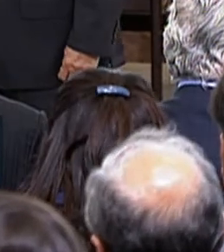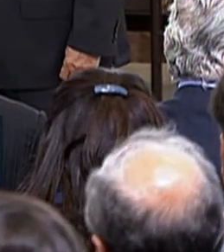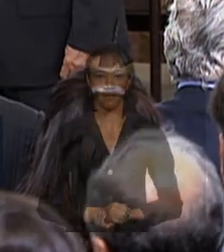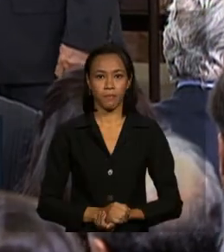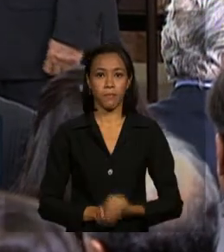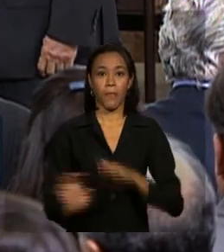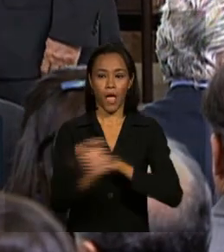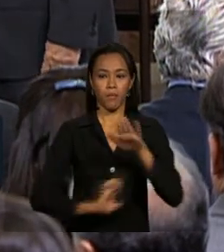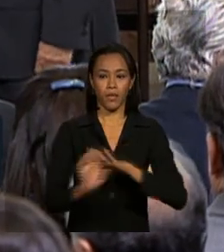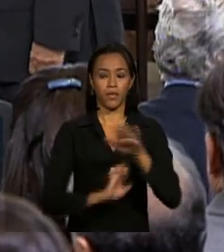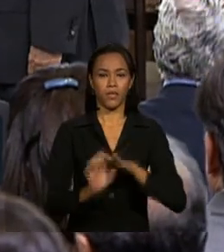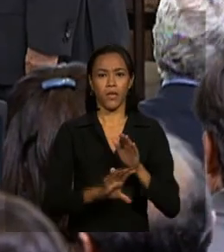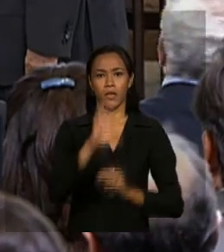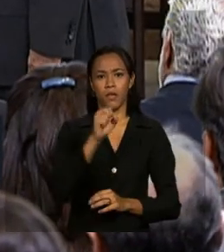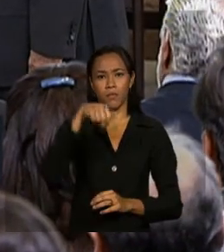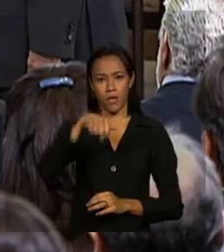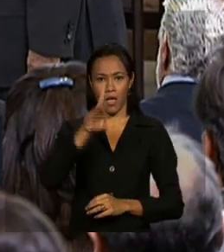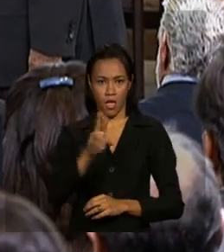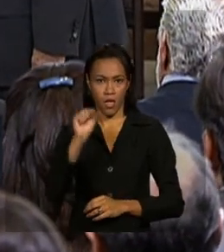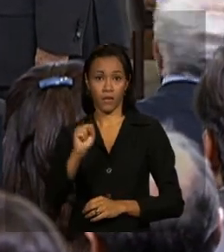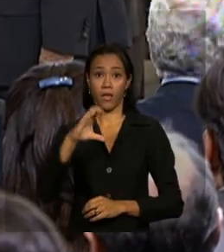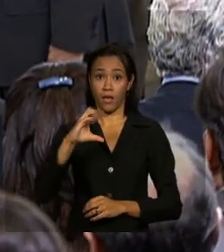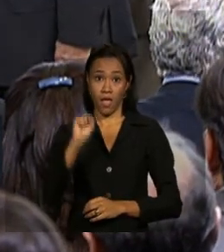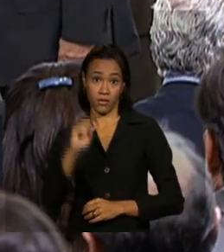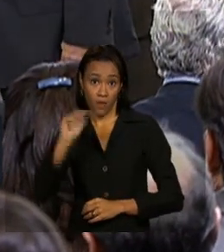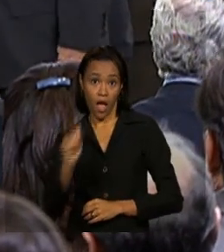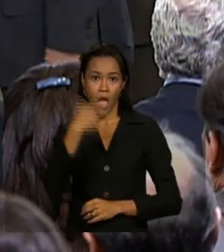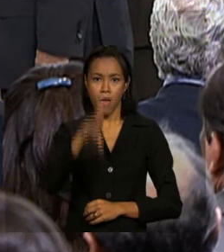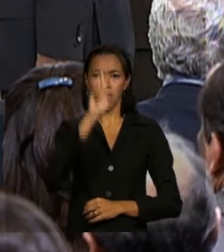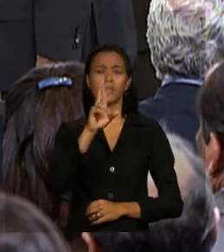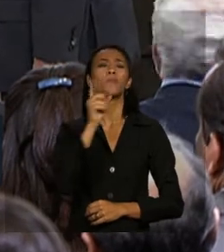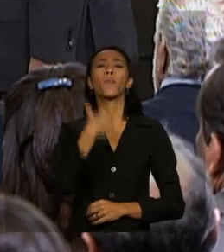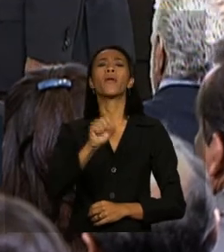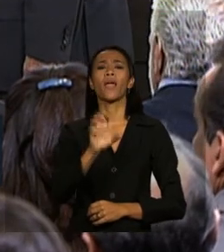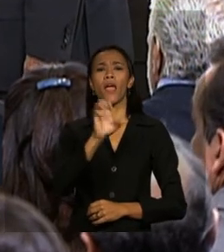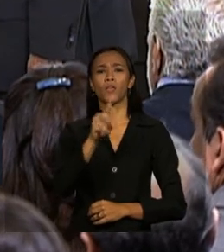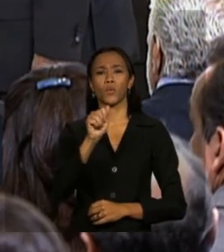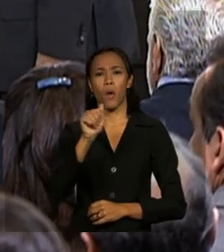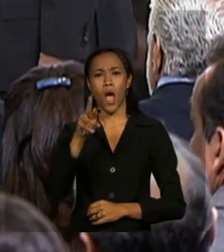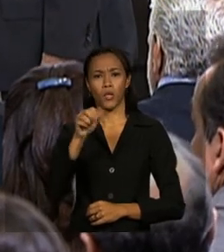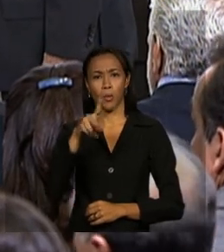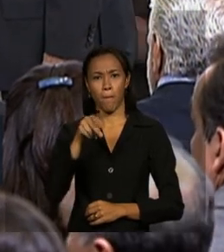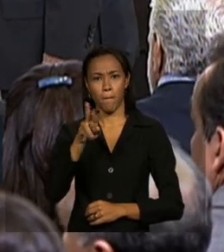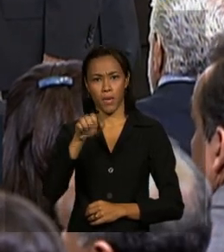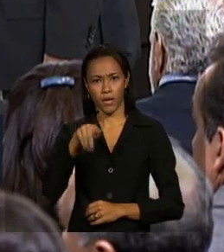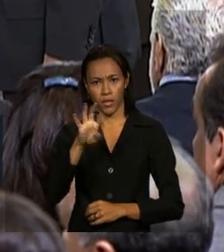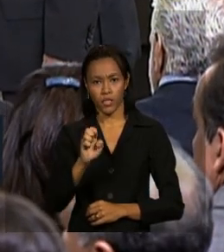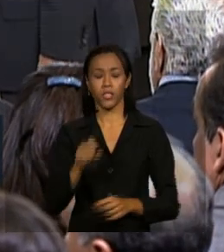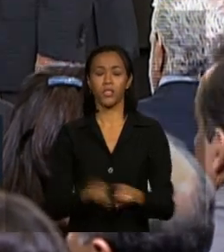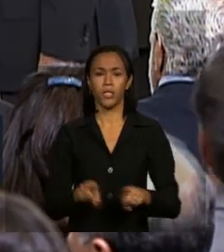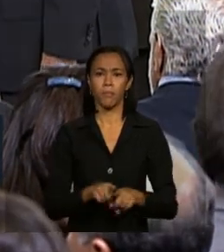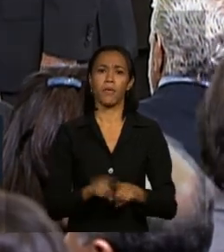e a empresa MRS logística sa representada por Eduardo parente EA ferrovia